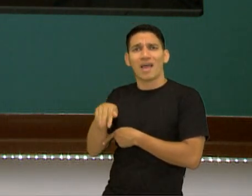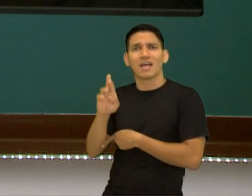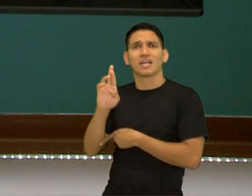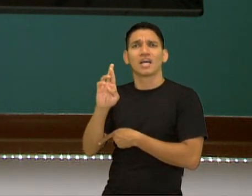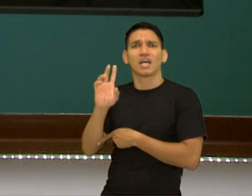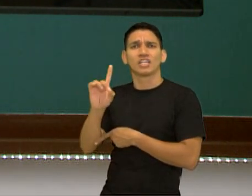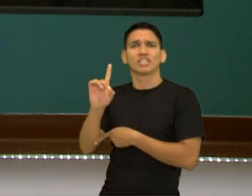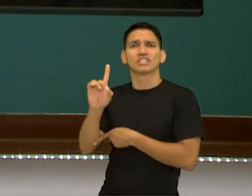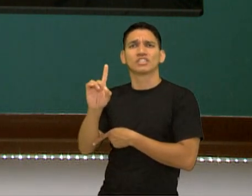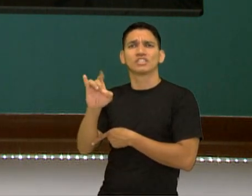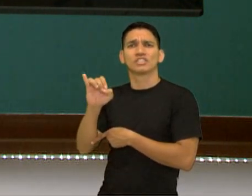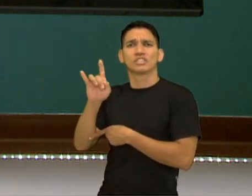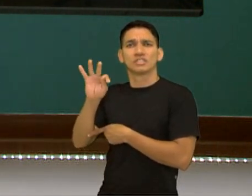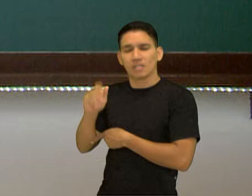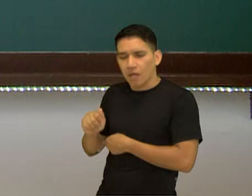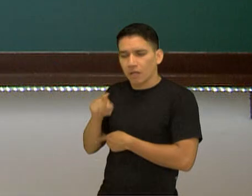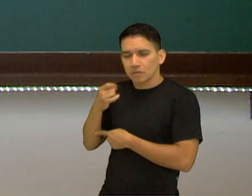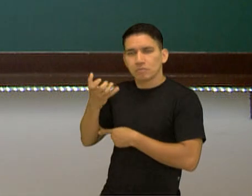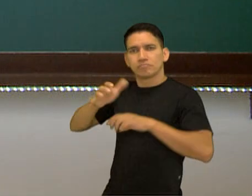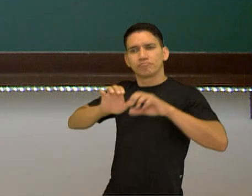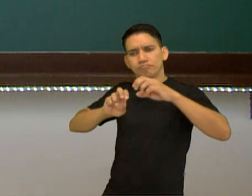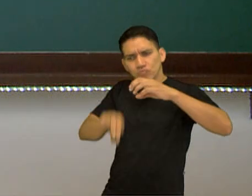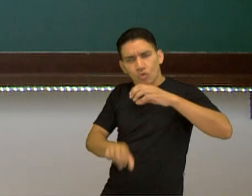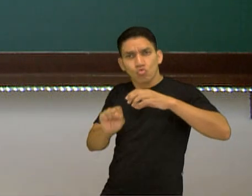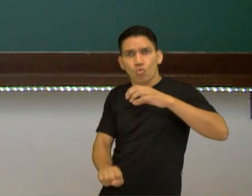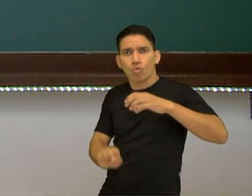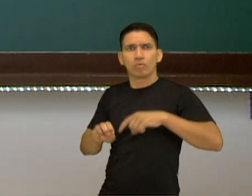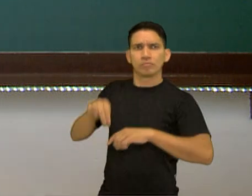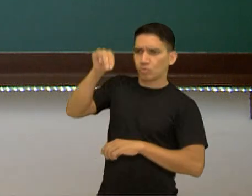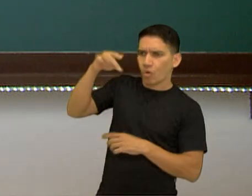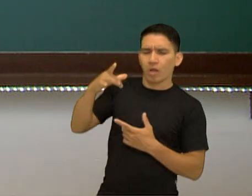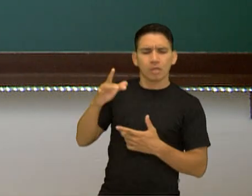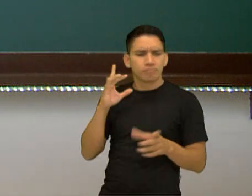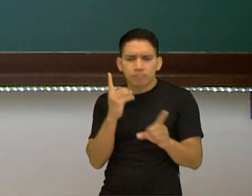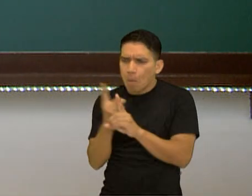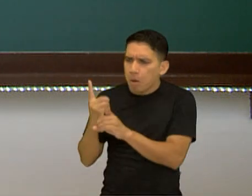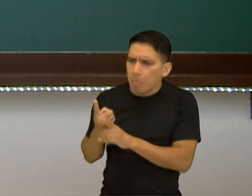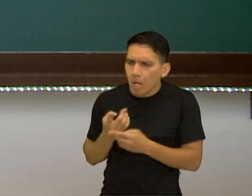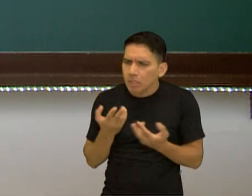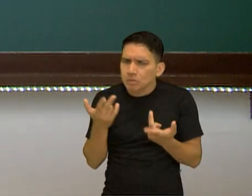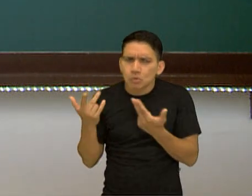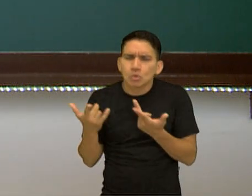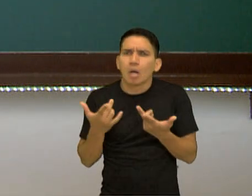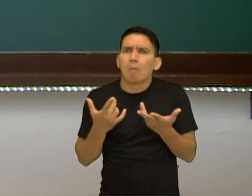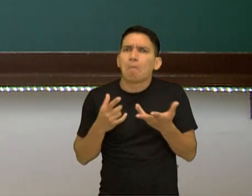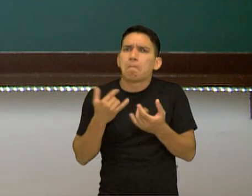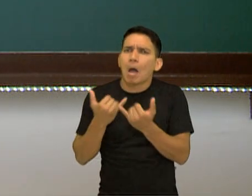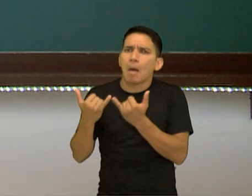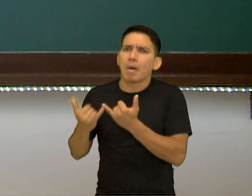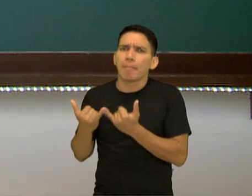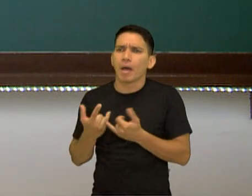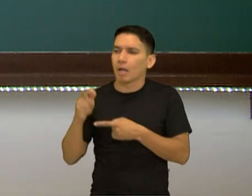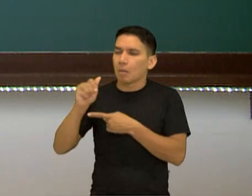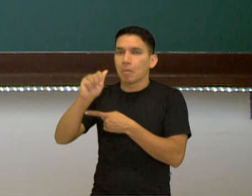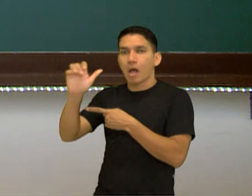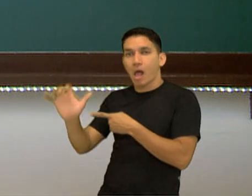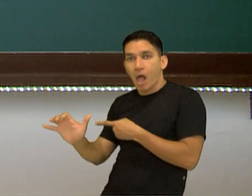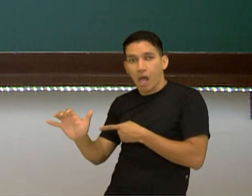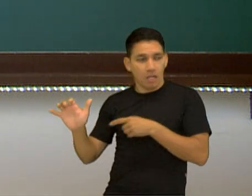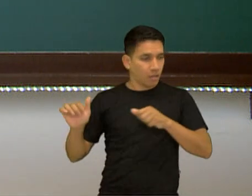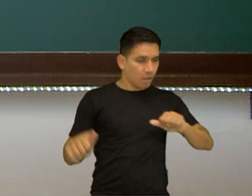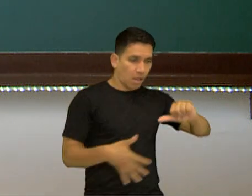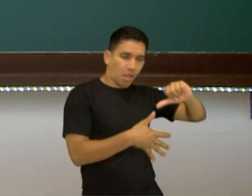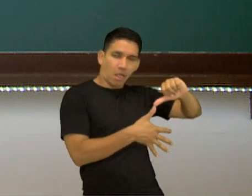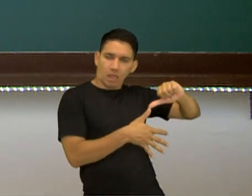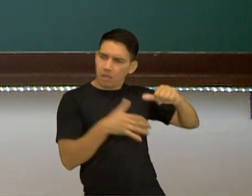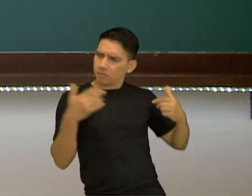encontrar similaridades. Então ele começou a encontrar coisas que ele encontrava tanto na África quanto na América